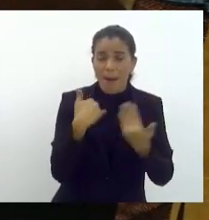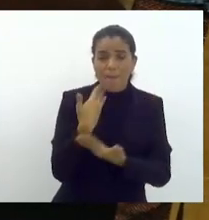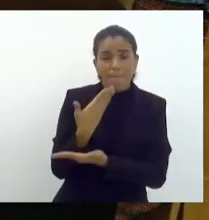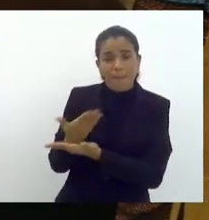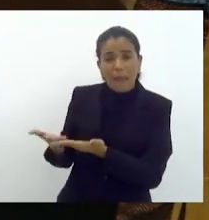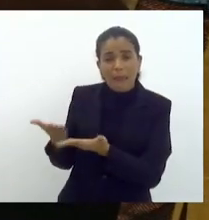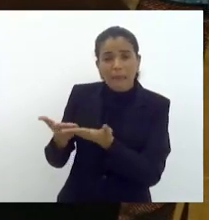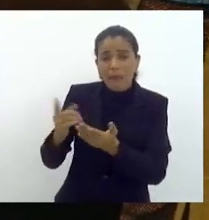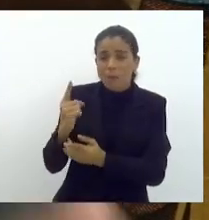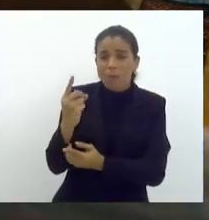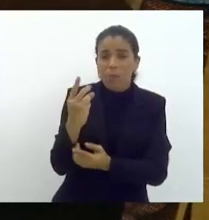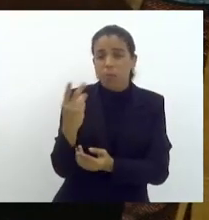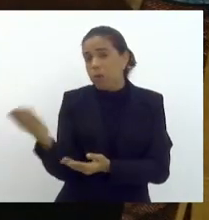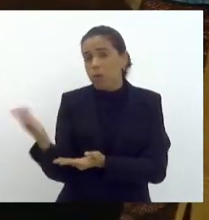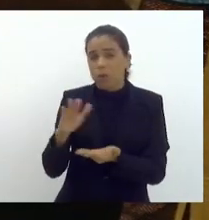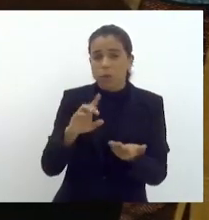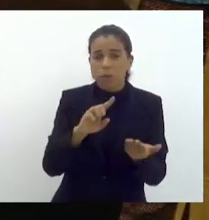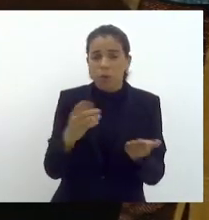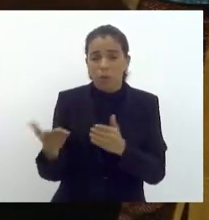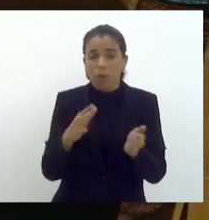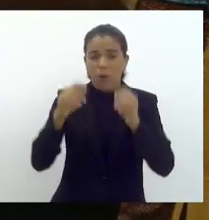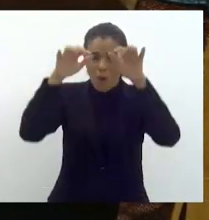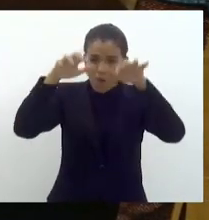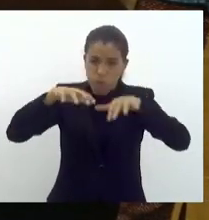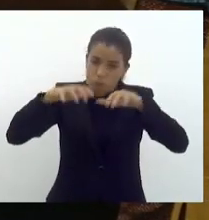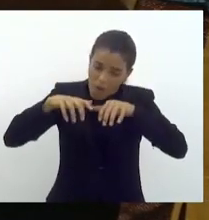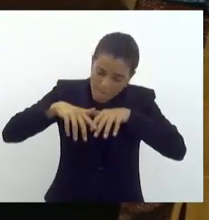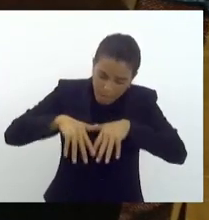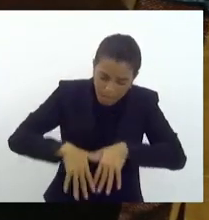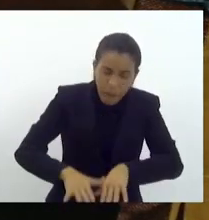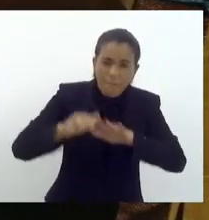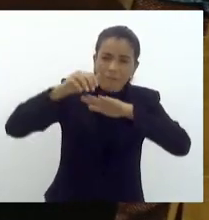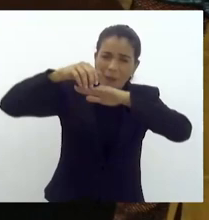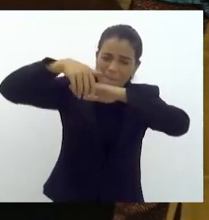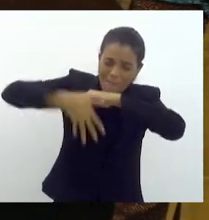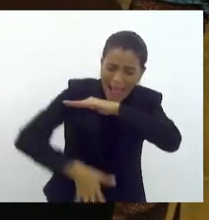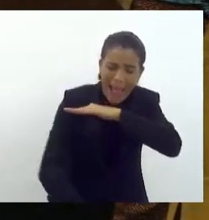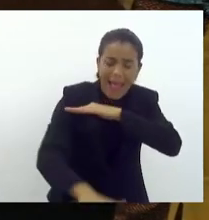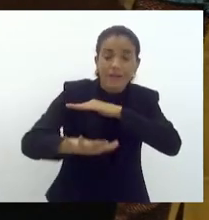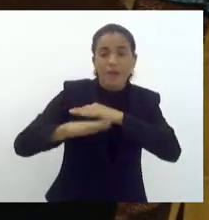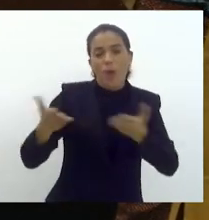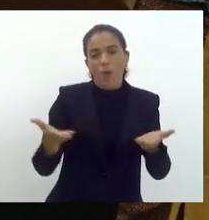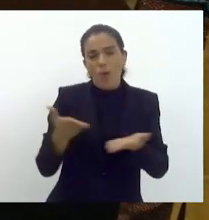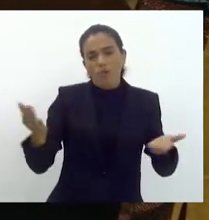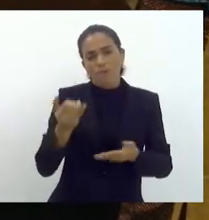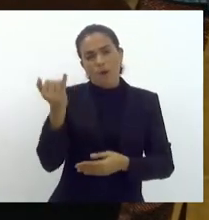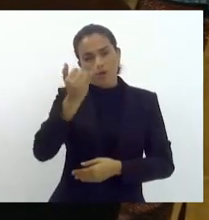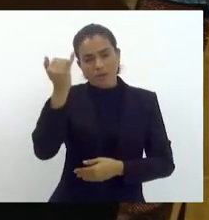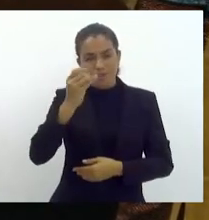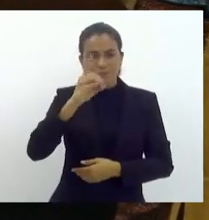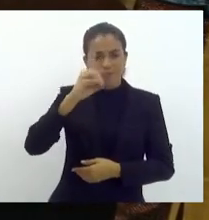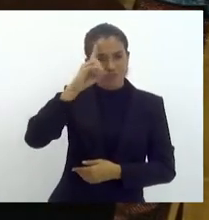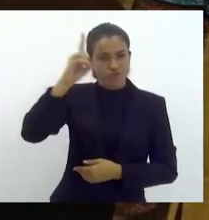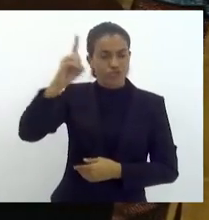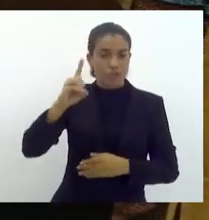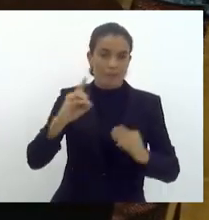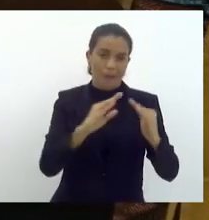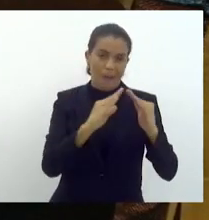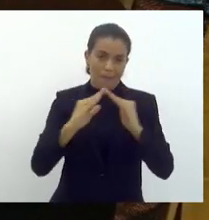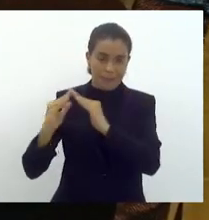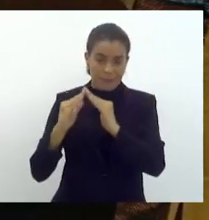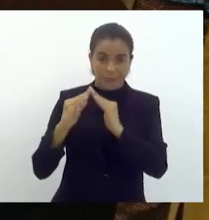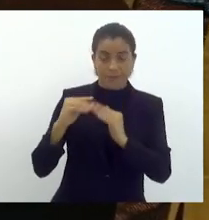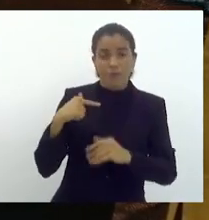seus debaixo da barreira mas inundações Então hoje é um dia importante para habitação pra luta da moradia popular e eu quero